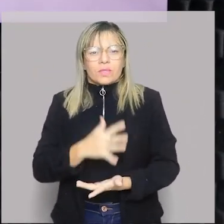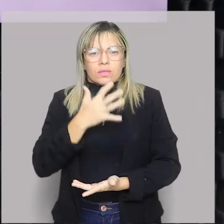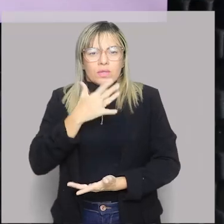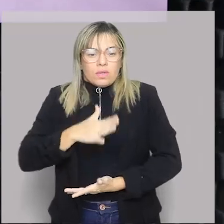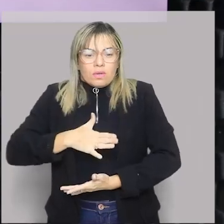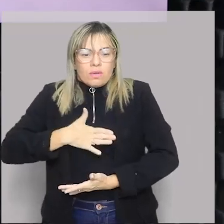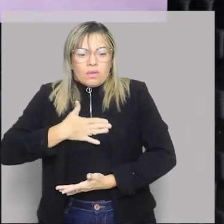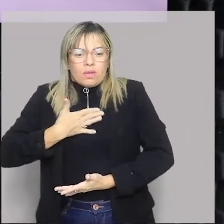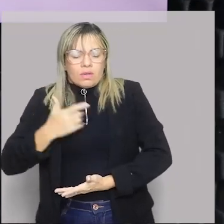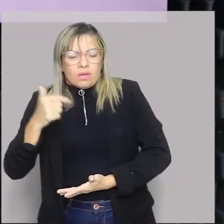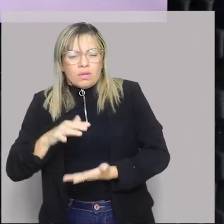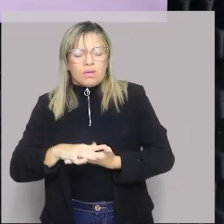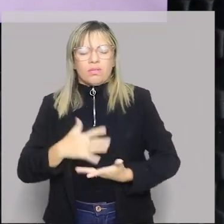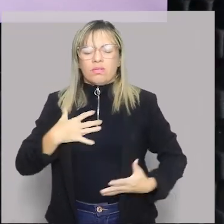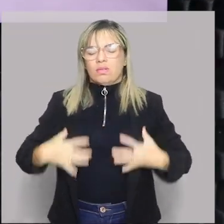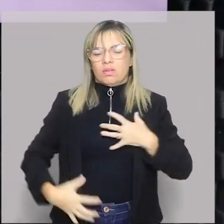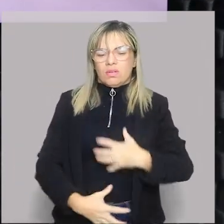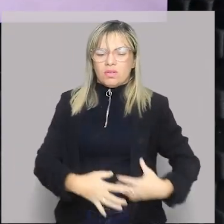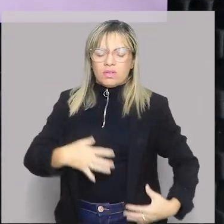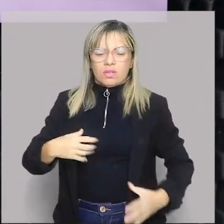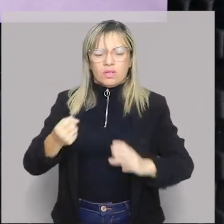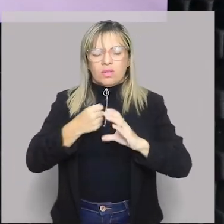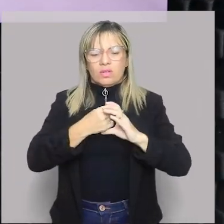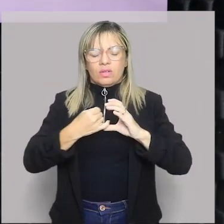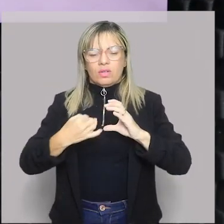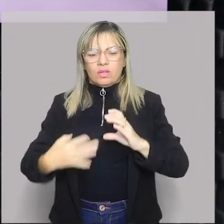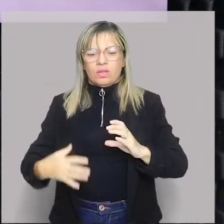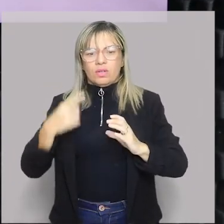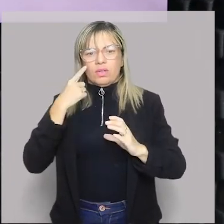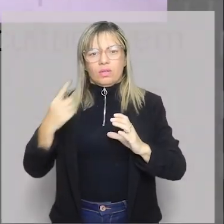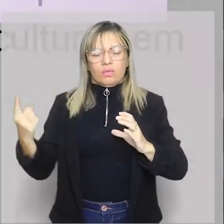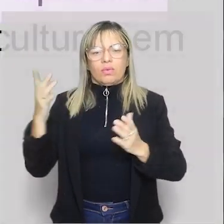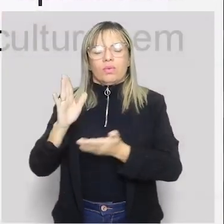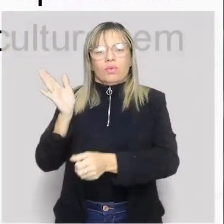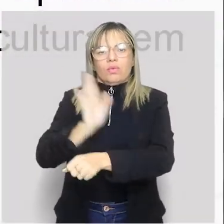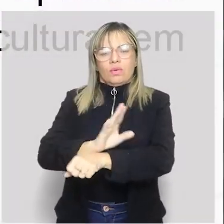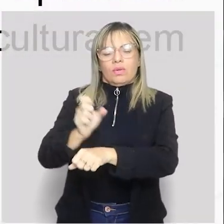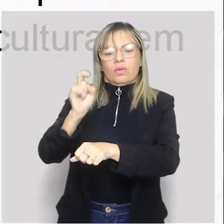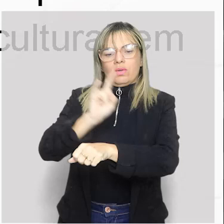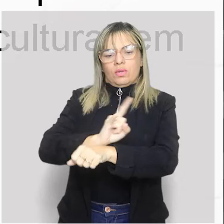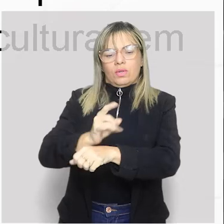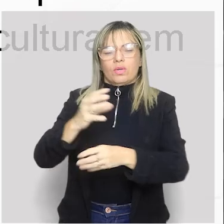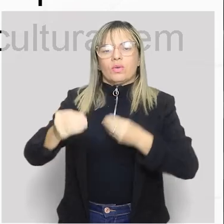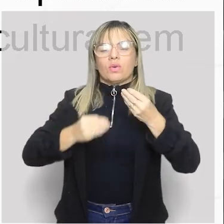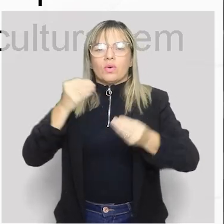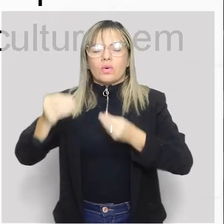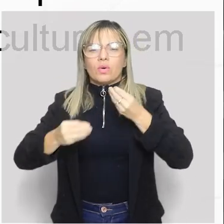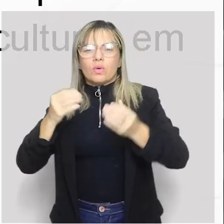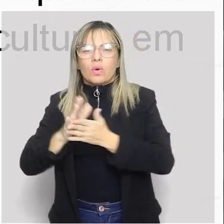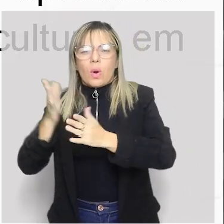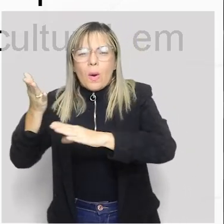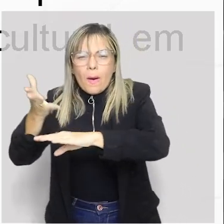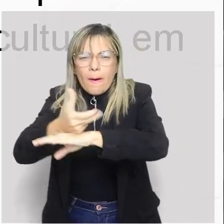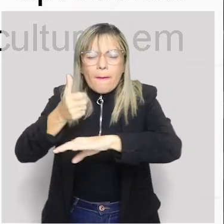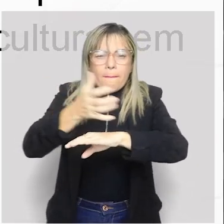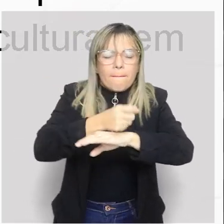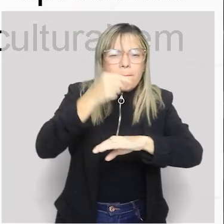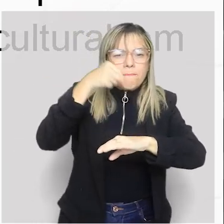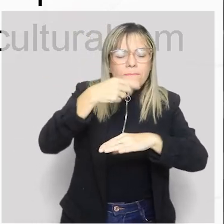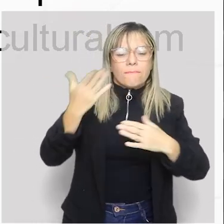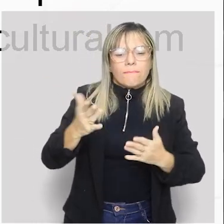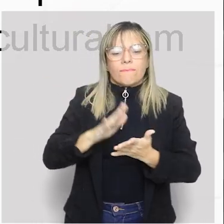certo? Então, nesse caso aqui, ele traz esses aspectos, mostrando aí como se estivesse instigando, convidando